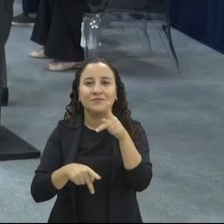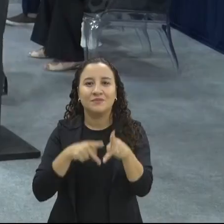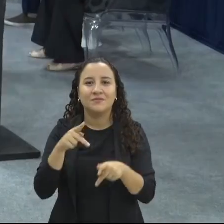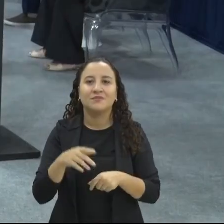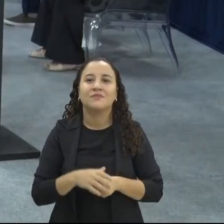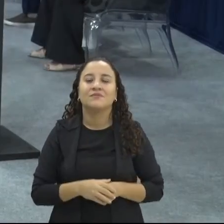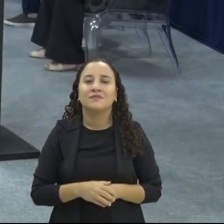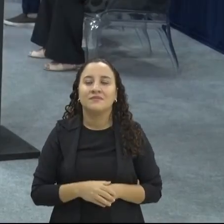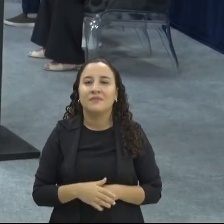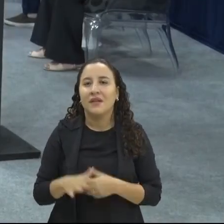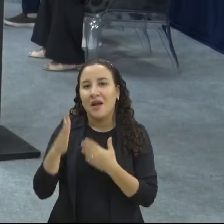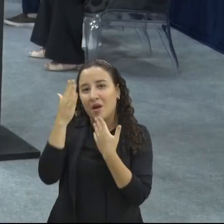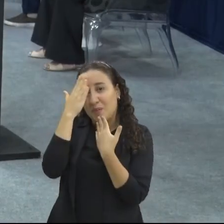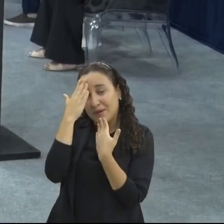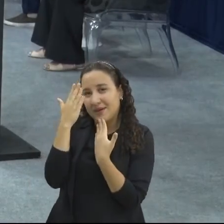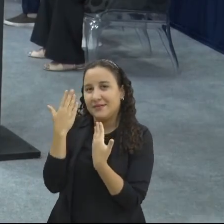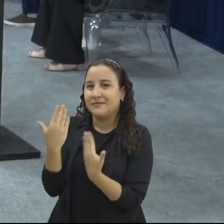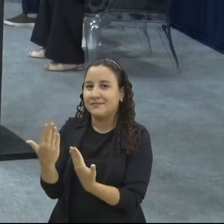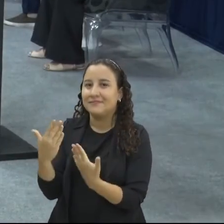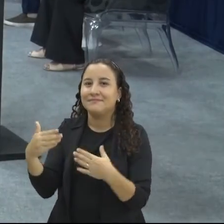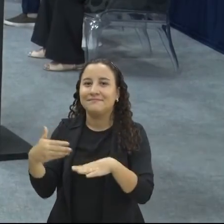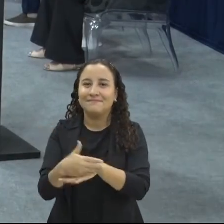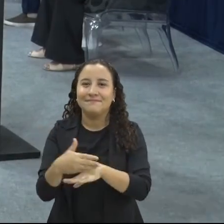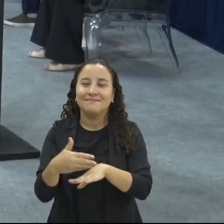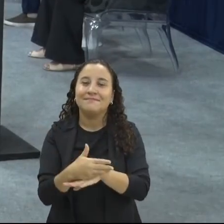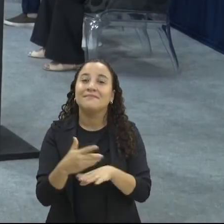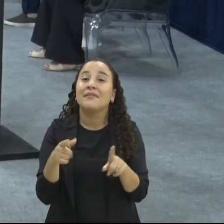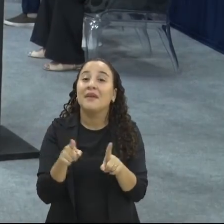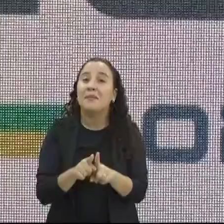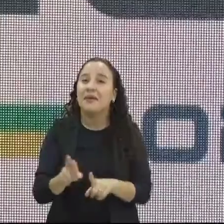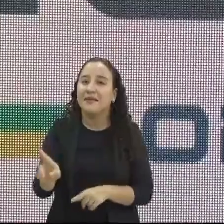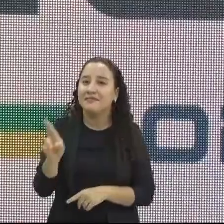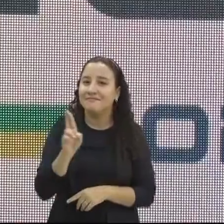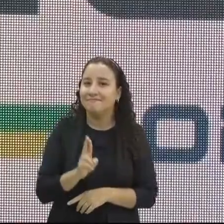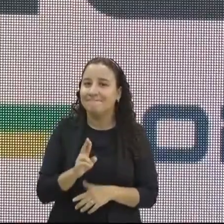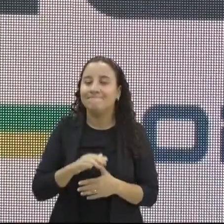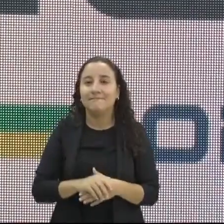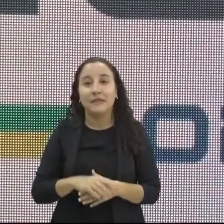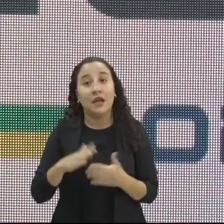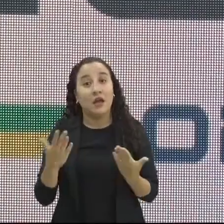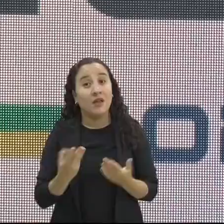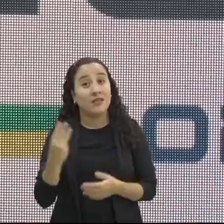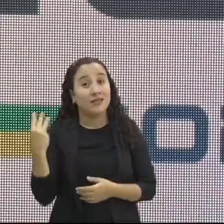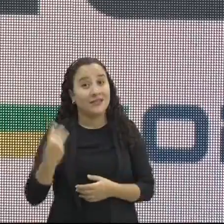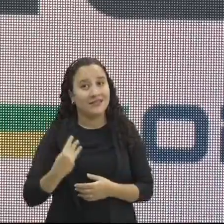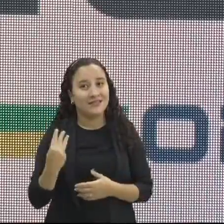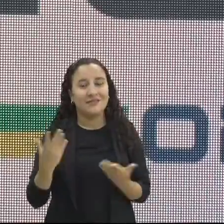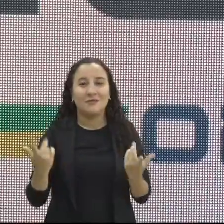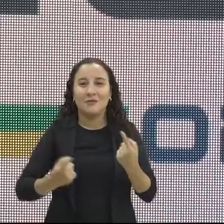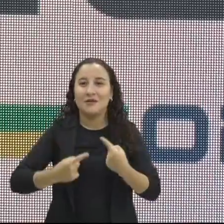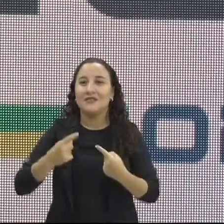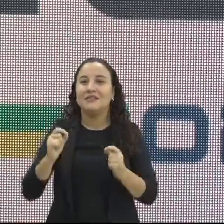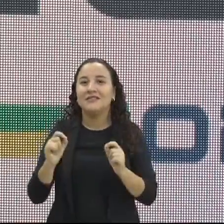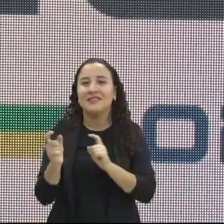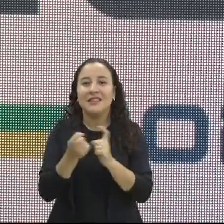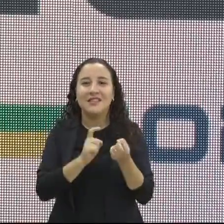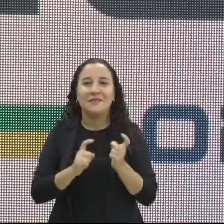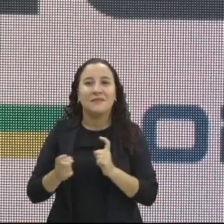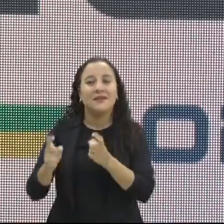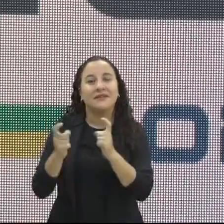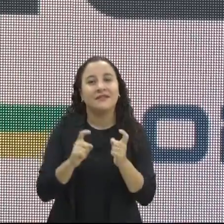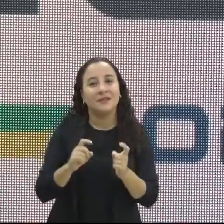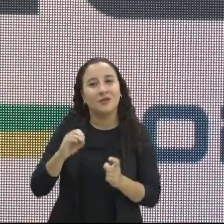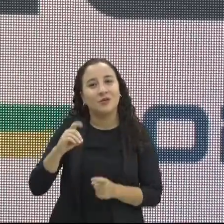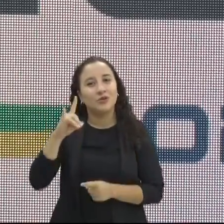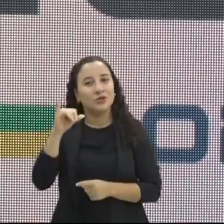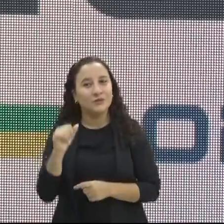Candidato Fábio Novo, muito obrigado pela sua participação, pela sua resposta. Lembrando que neste terceiro bloco do debate da UDIA TV, quem mais do que